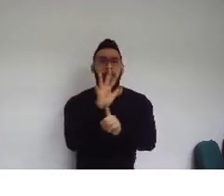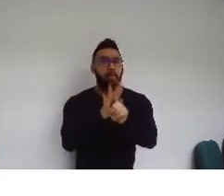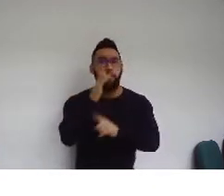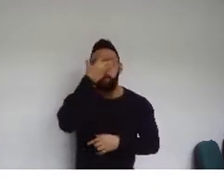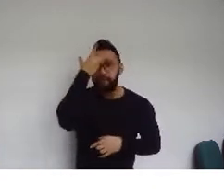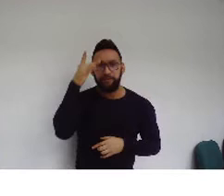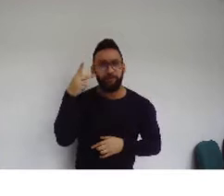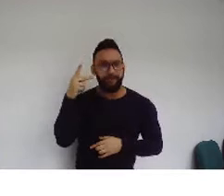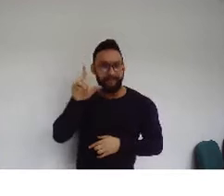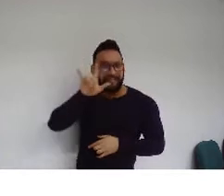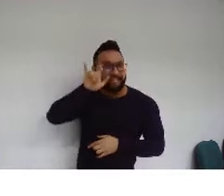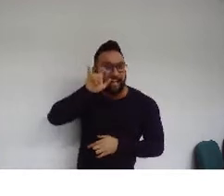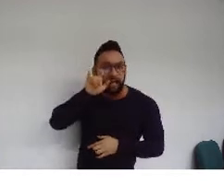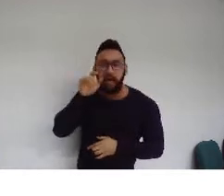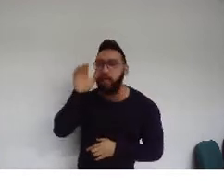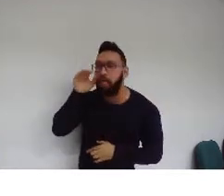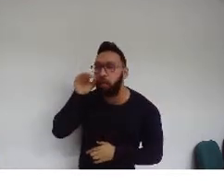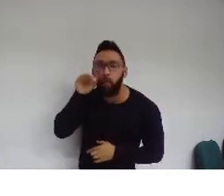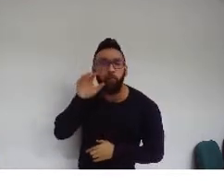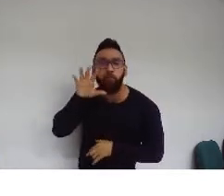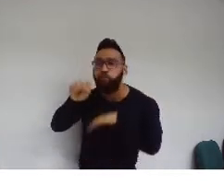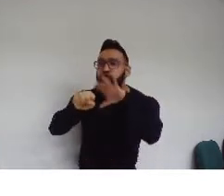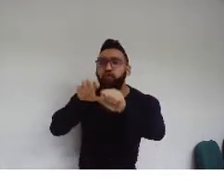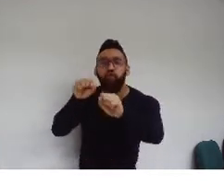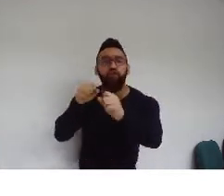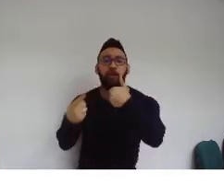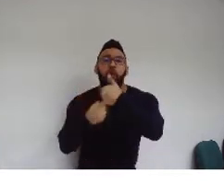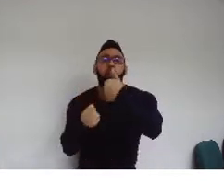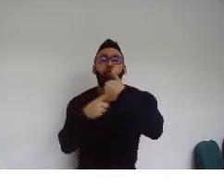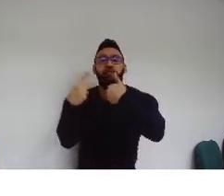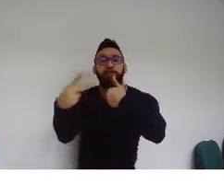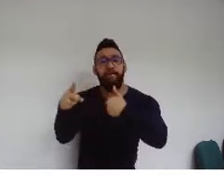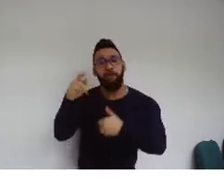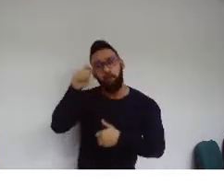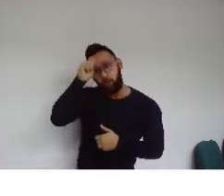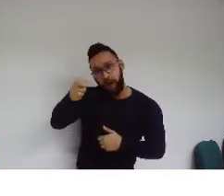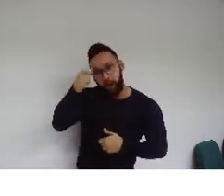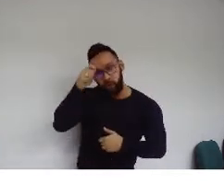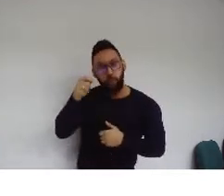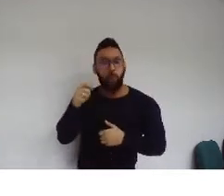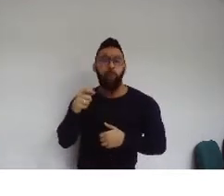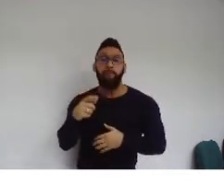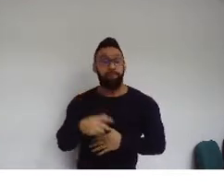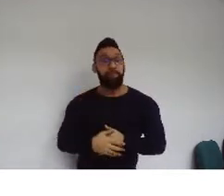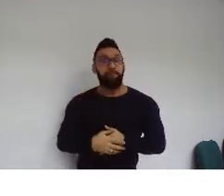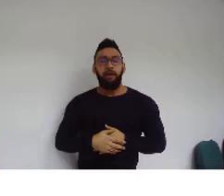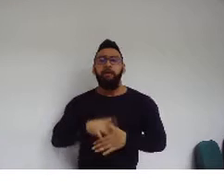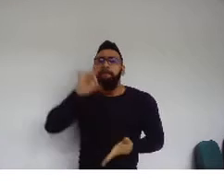solicitar palavras em lugares específicos, realizando, na prática, um insight